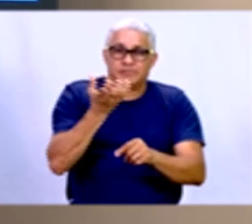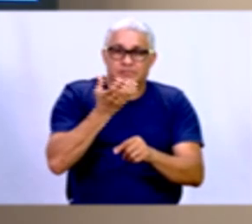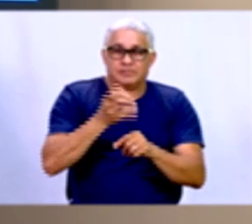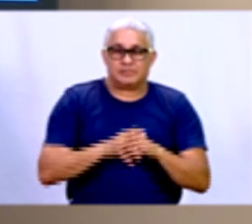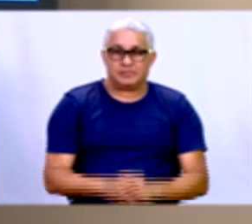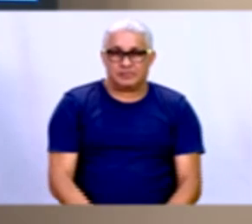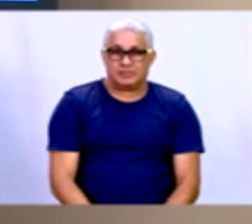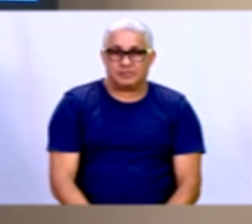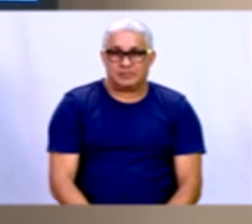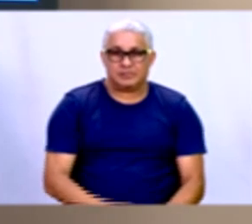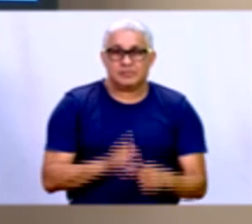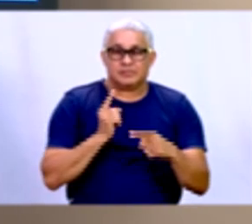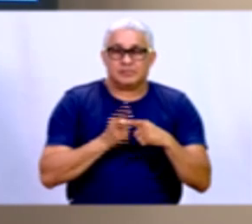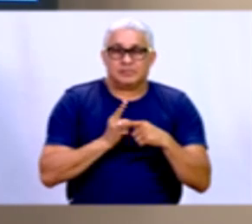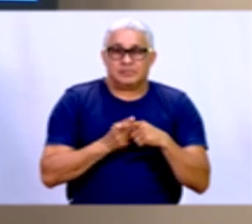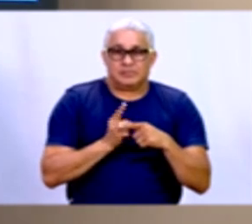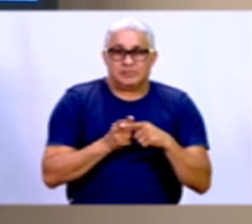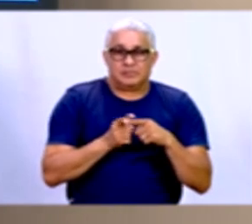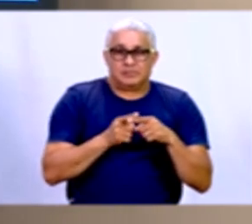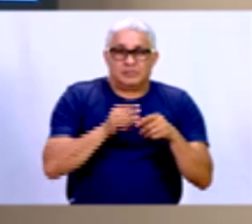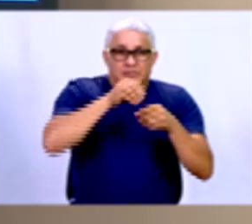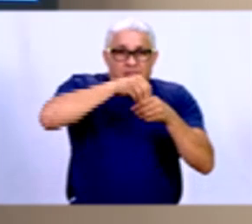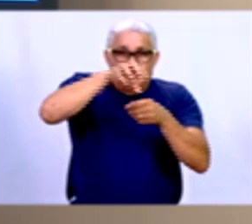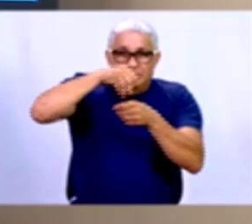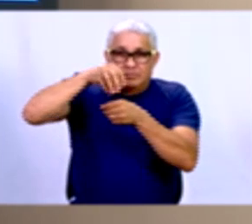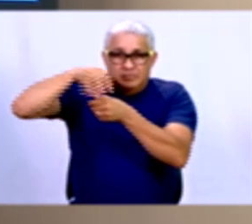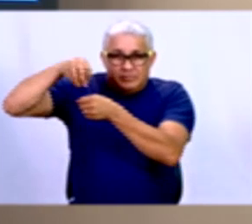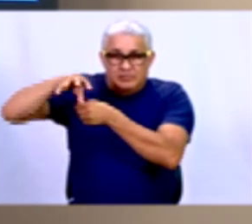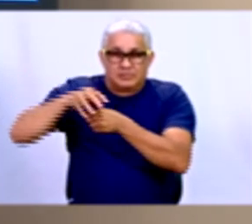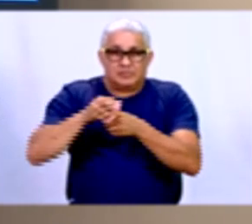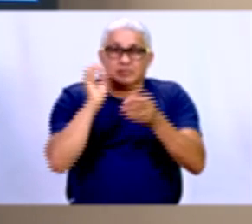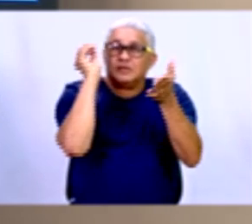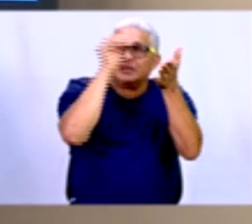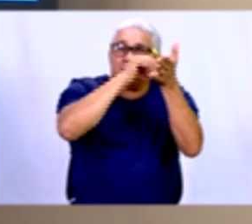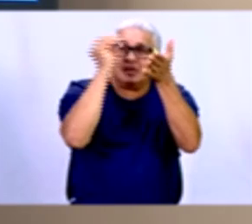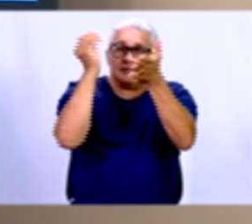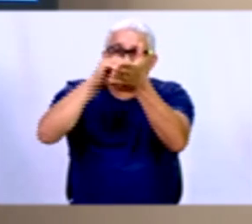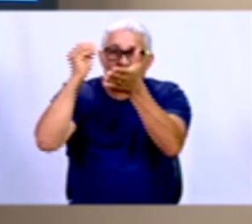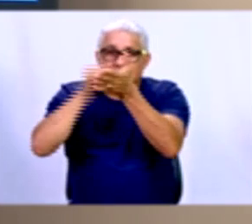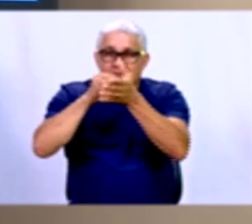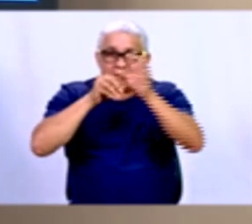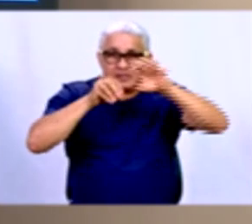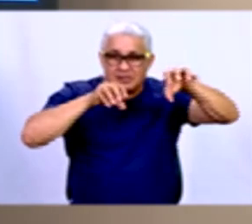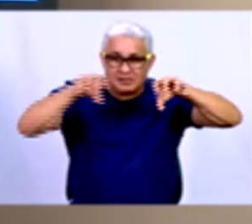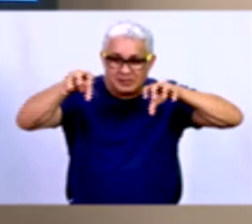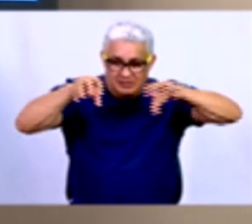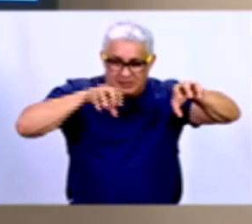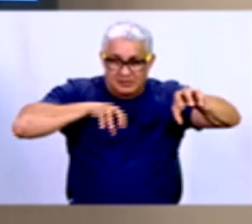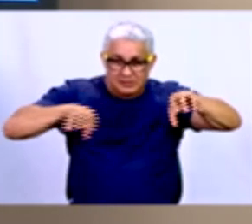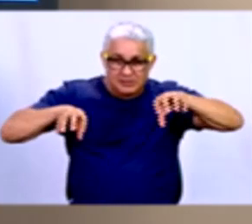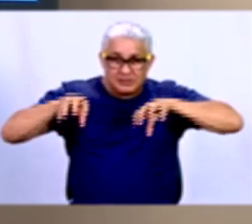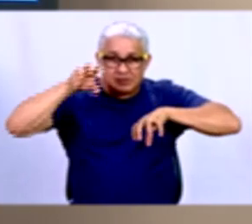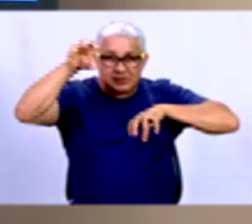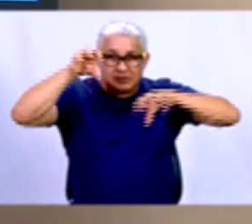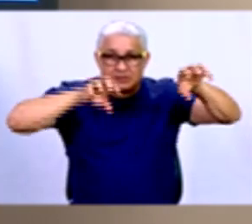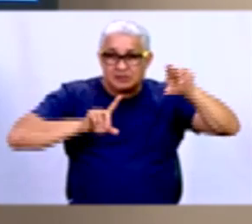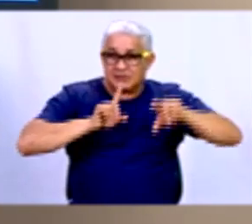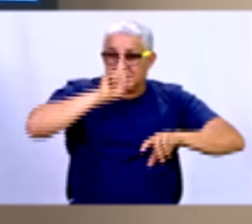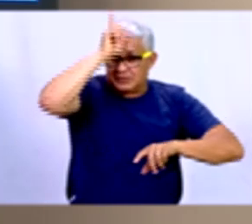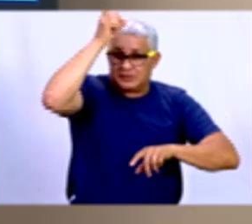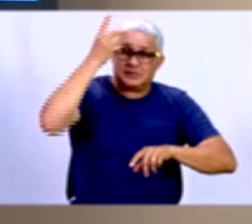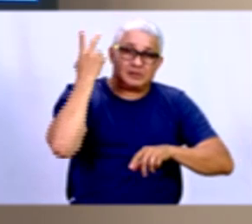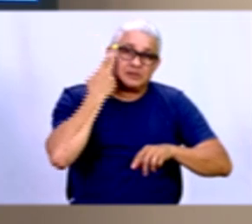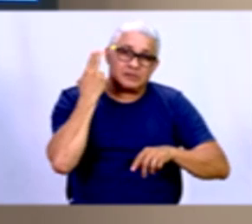dentro, porque os conteúdos não estão segmentados, não estão separados em ideias em